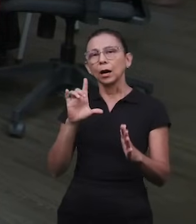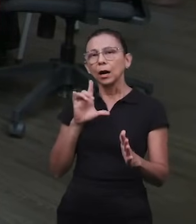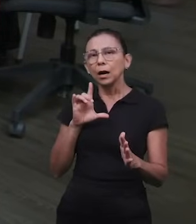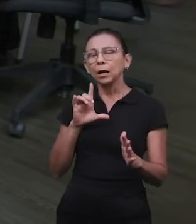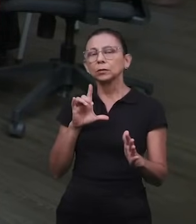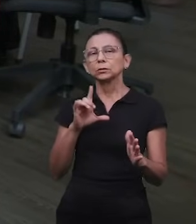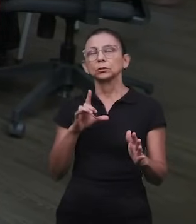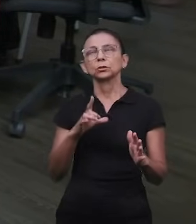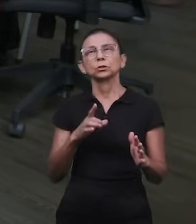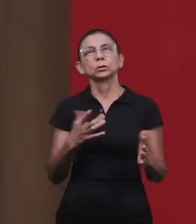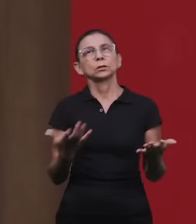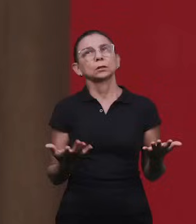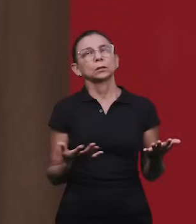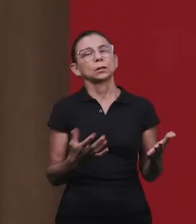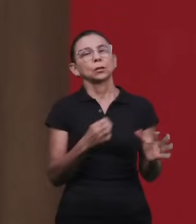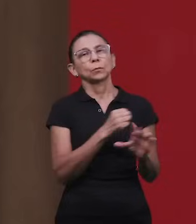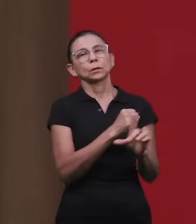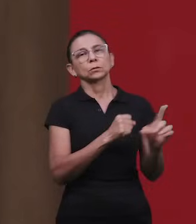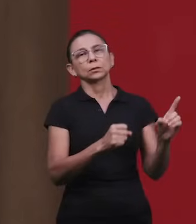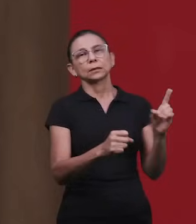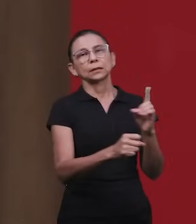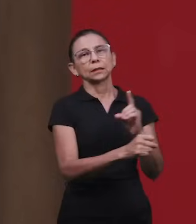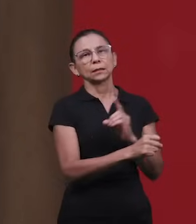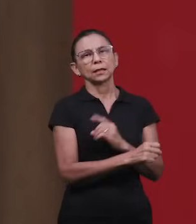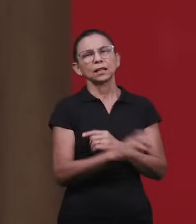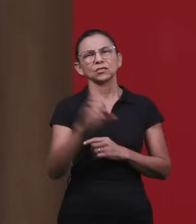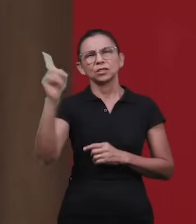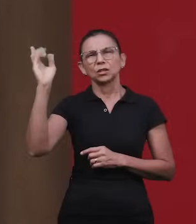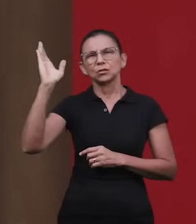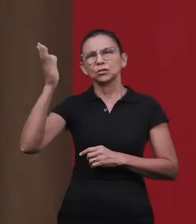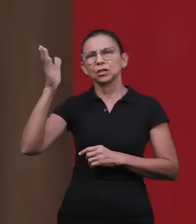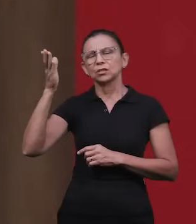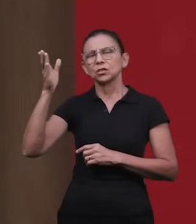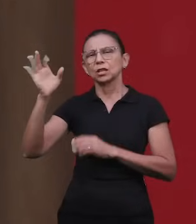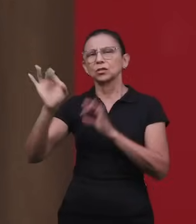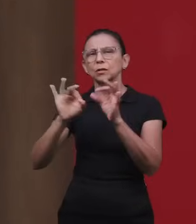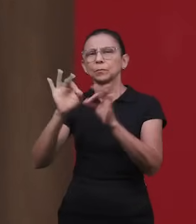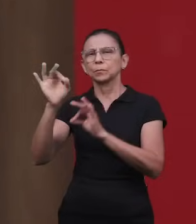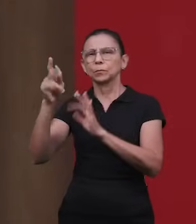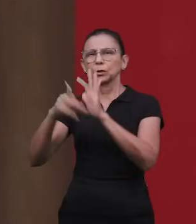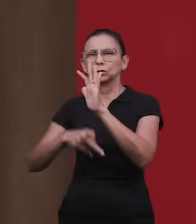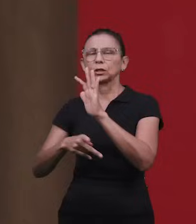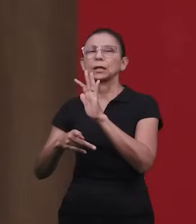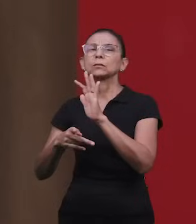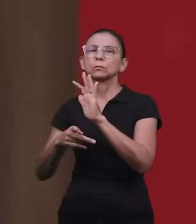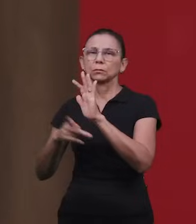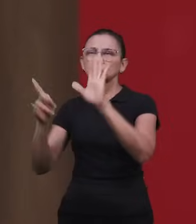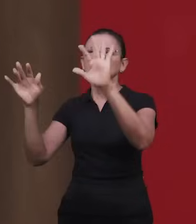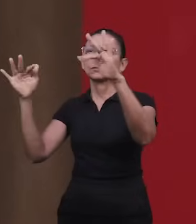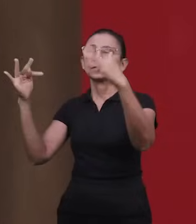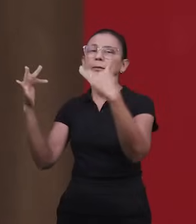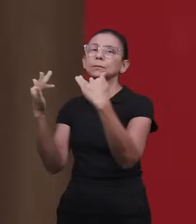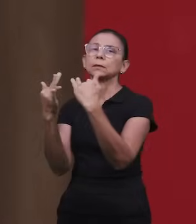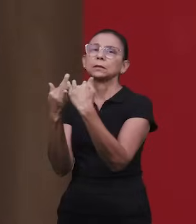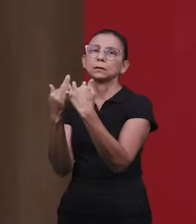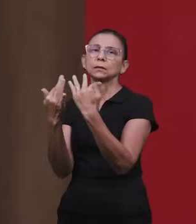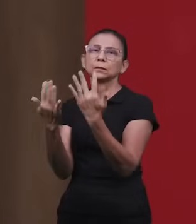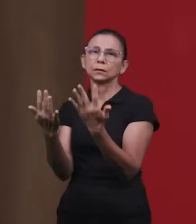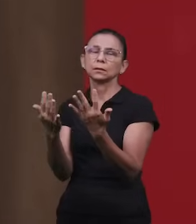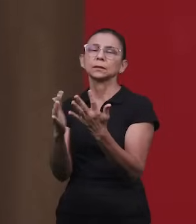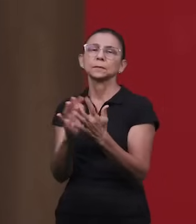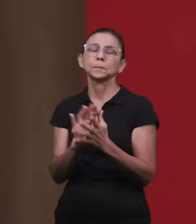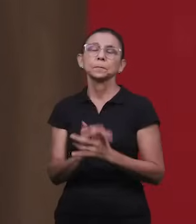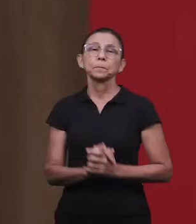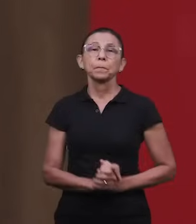homem se organizar como sociedade, a família já tinha sido estabelecida por Deus. Então você não vê que a família,